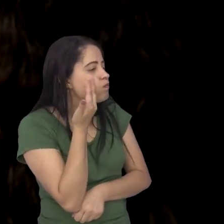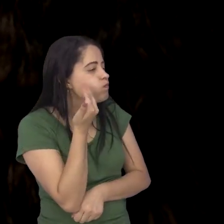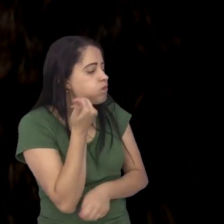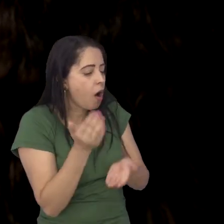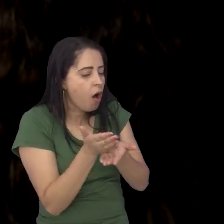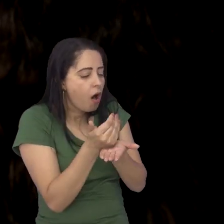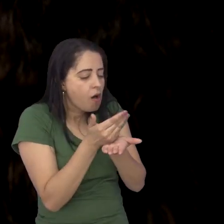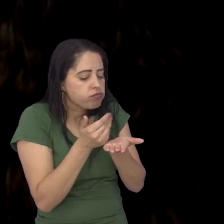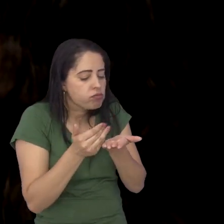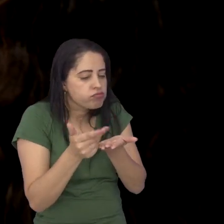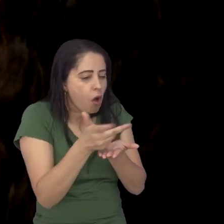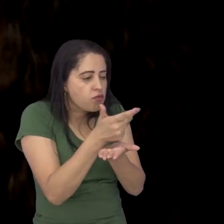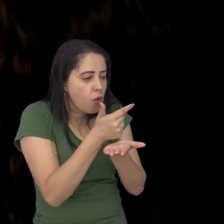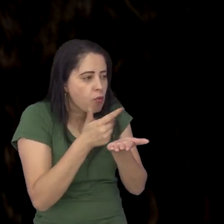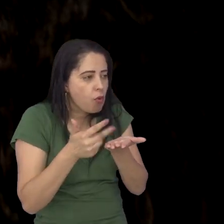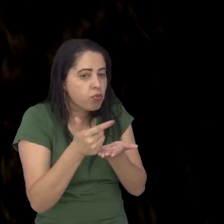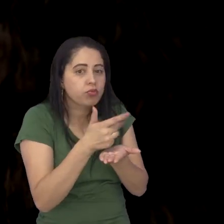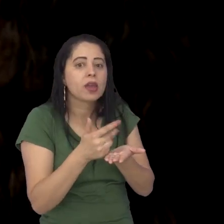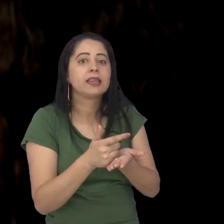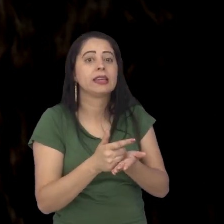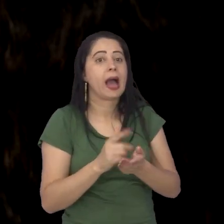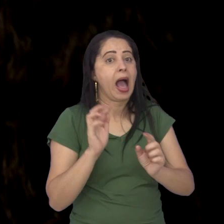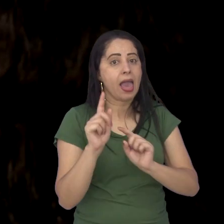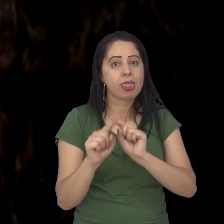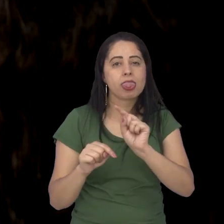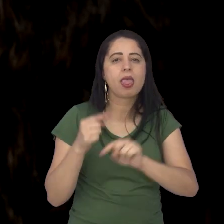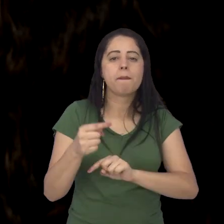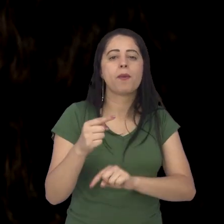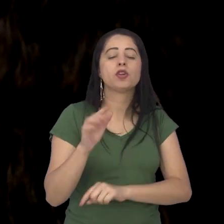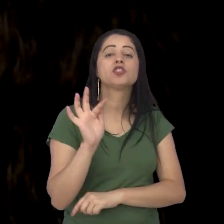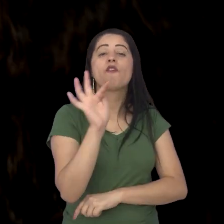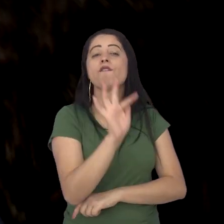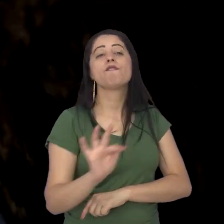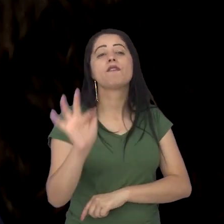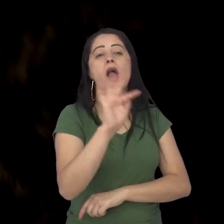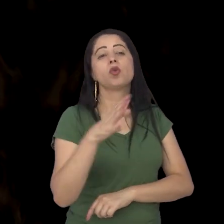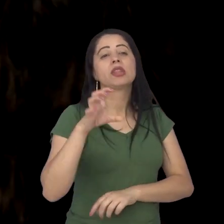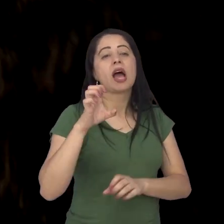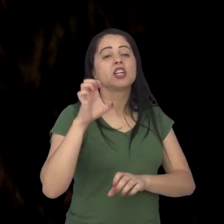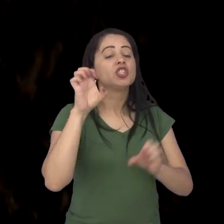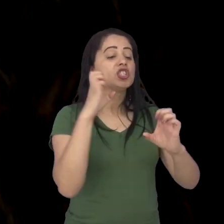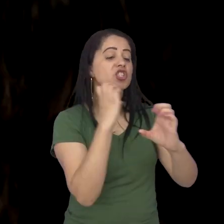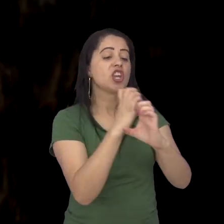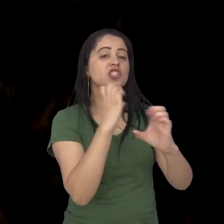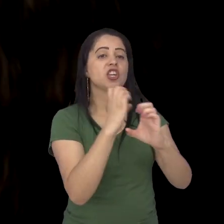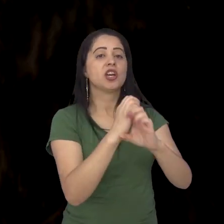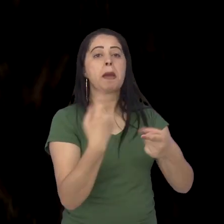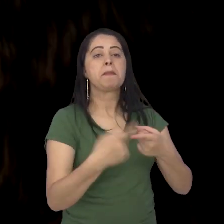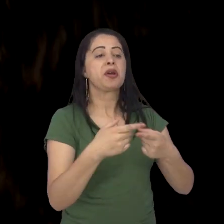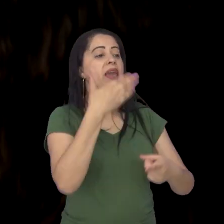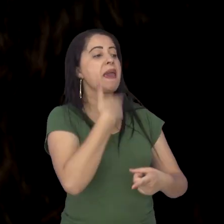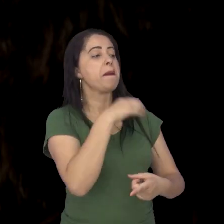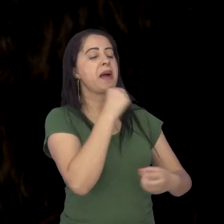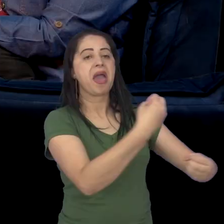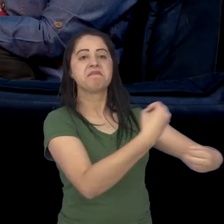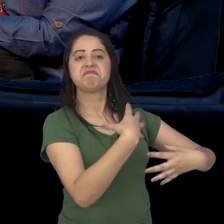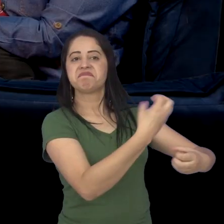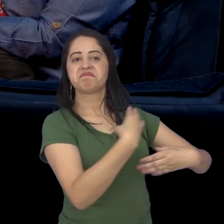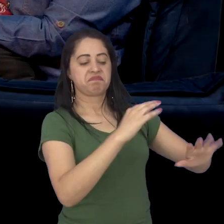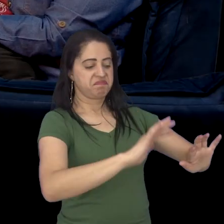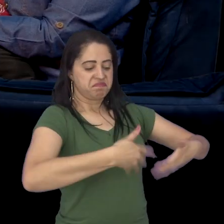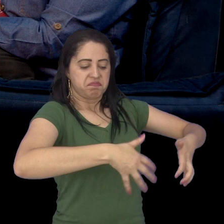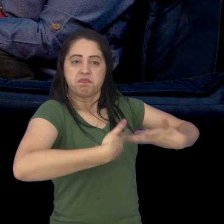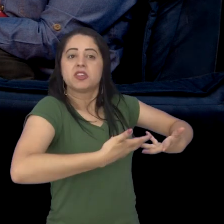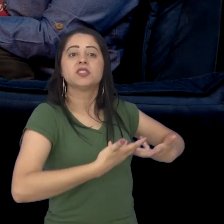ele ficava estimulando isso. Então eu fui fazer faculdade de engenharia por estímulo do meu pai. E você foi bem, né? Fui